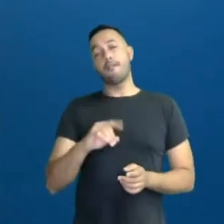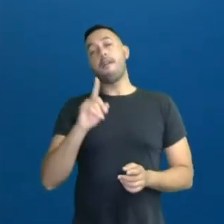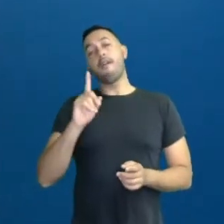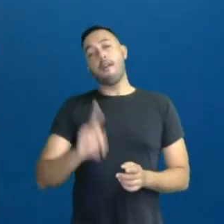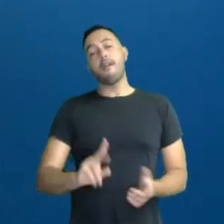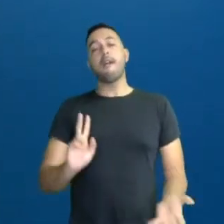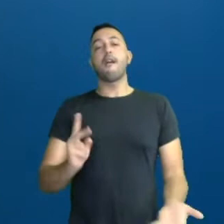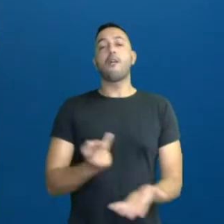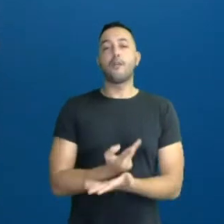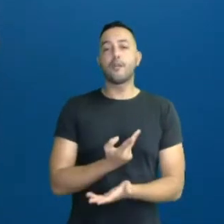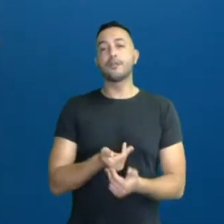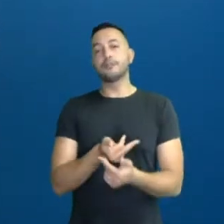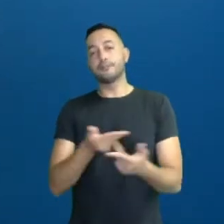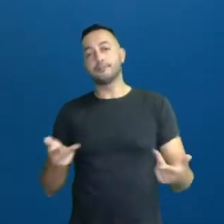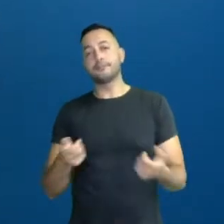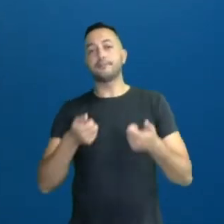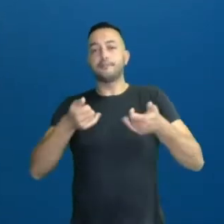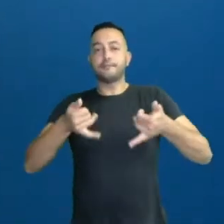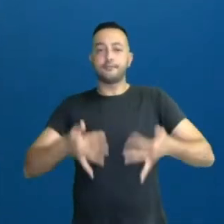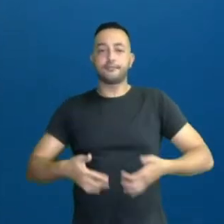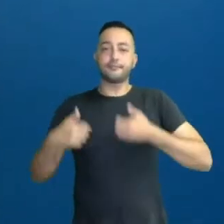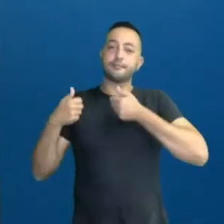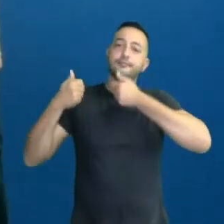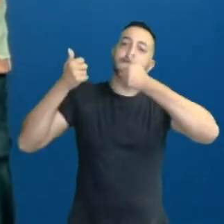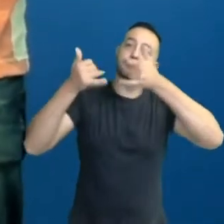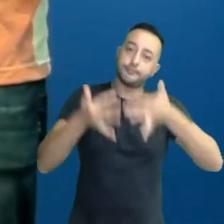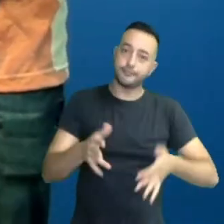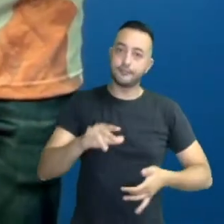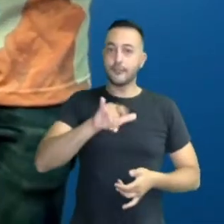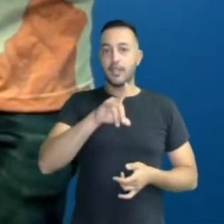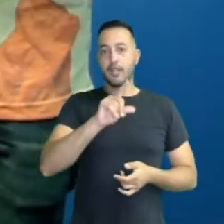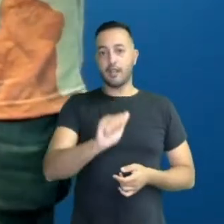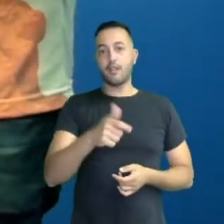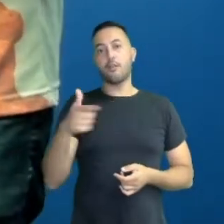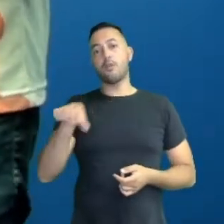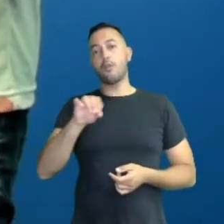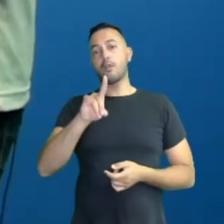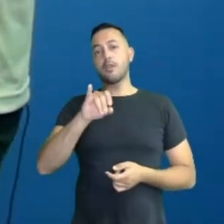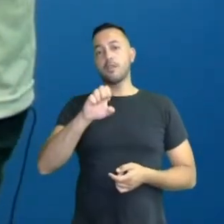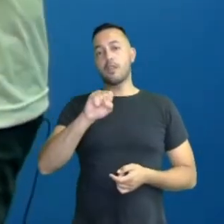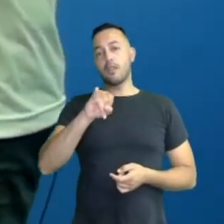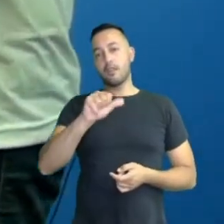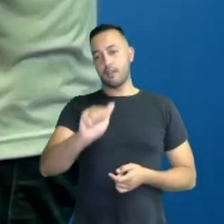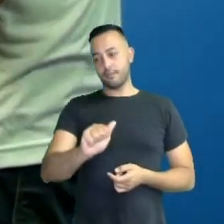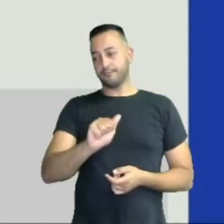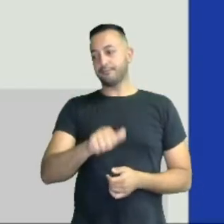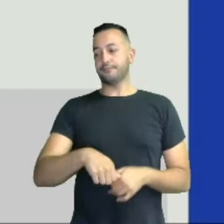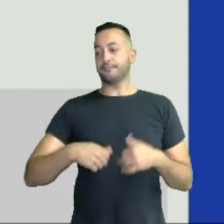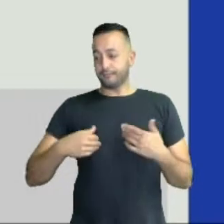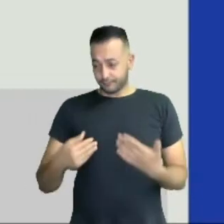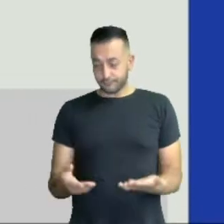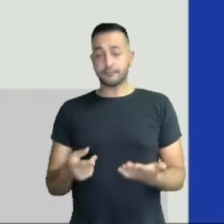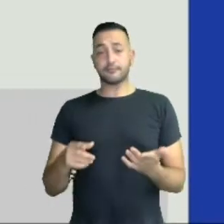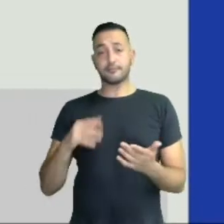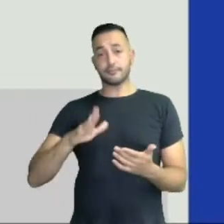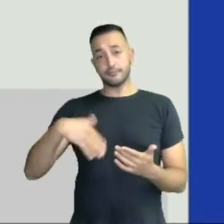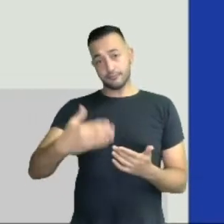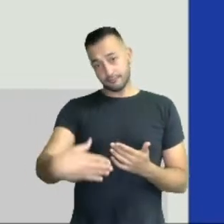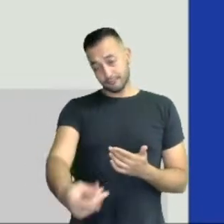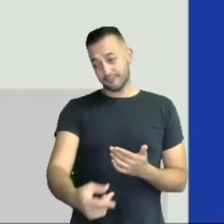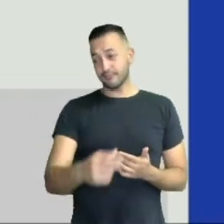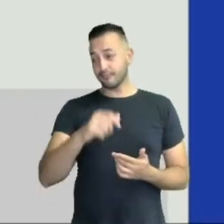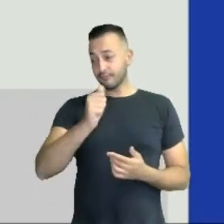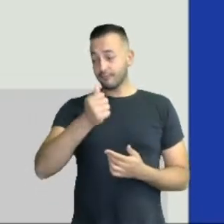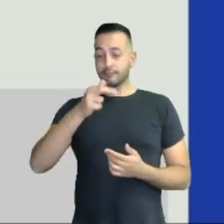os eventos narrados nas suas obras Ilíada e Odisseia. Depois vamos para o período